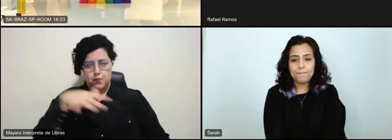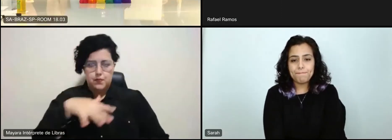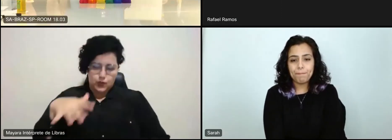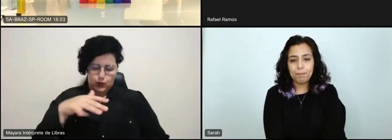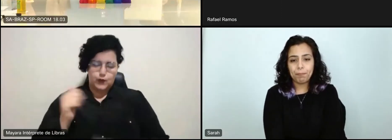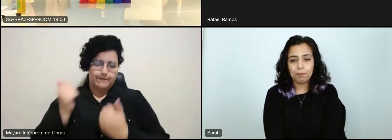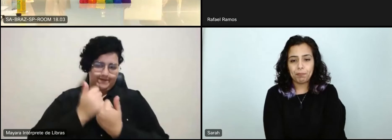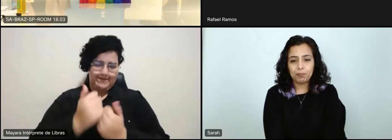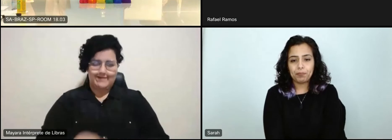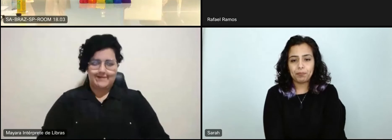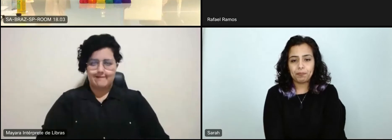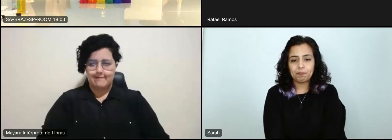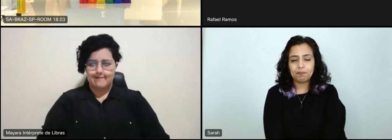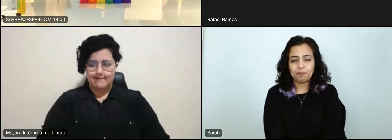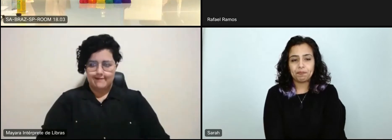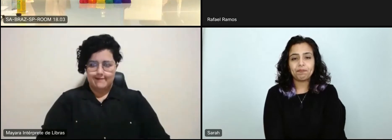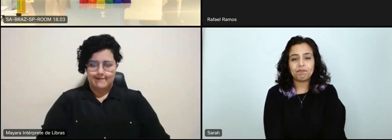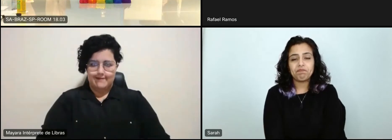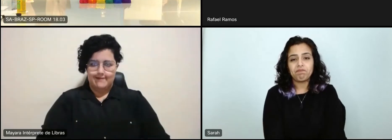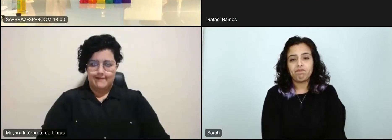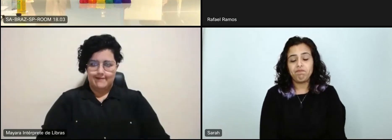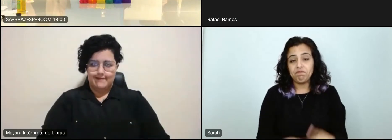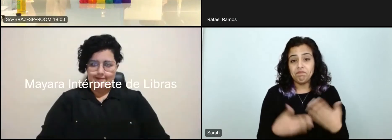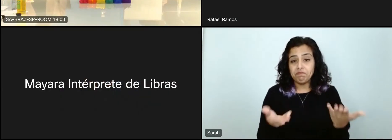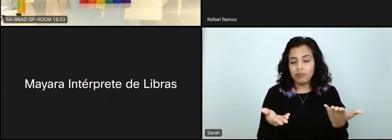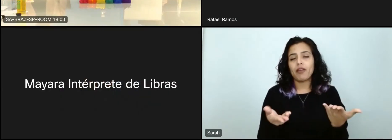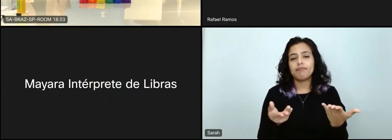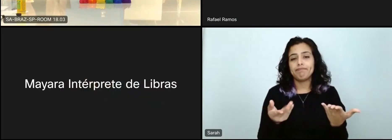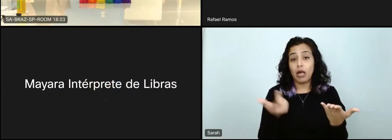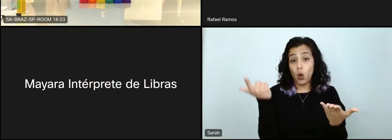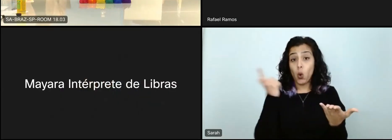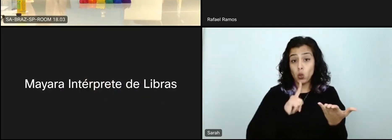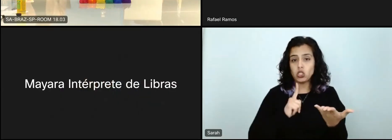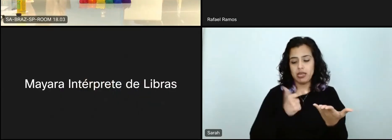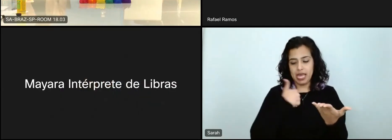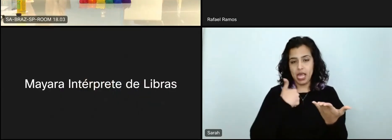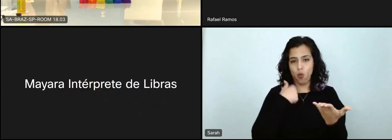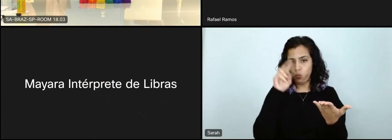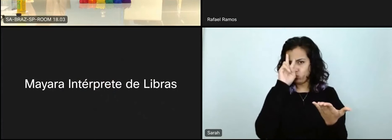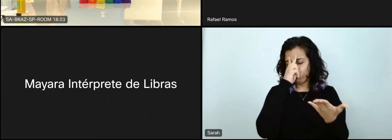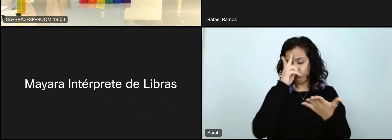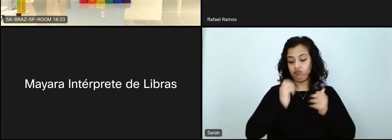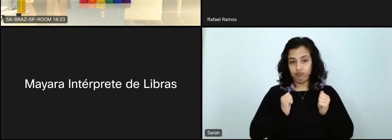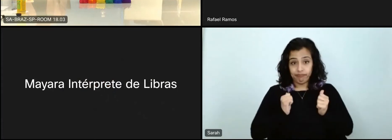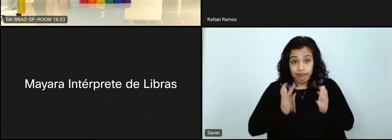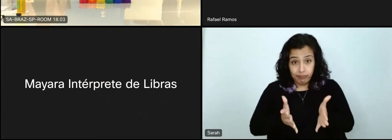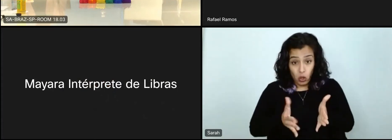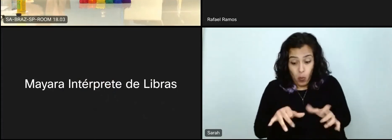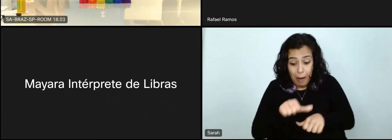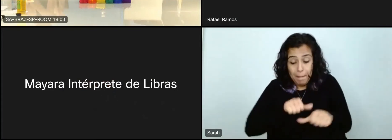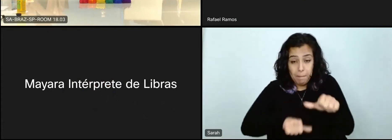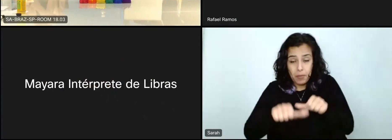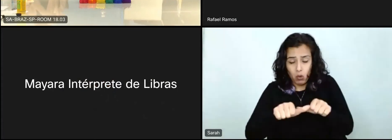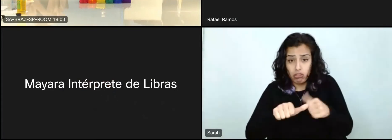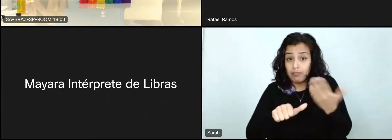gente precisa minimamente sentir a dor do outro, né? Se essa não faz parte da minha realidade, né? Como que eu vejo?